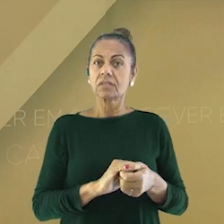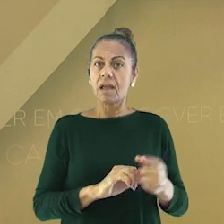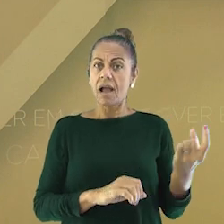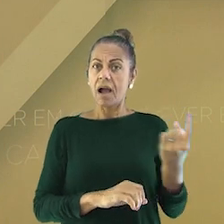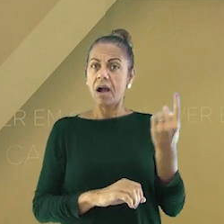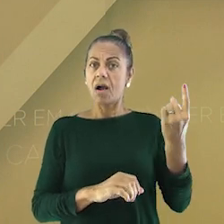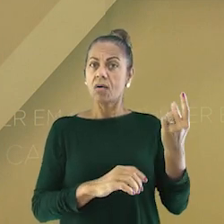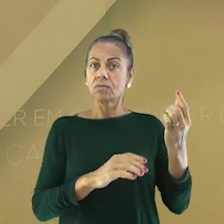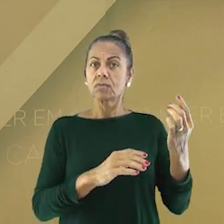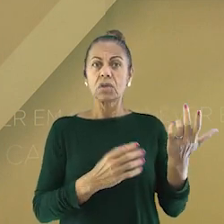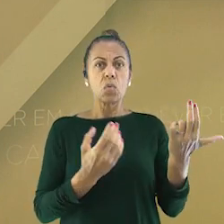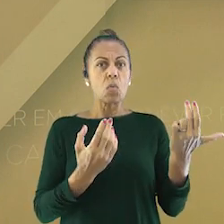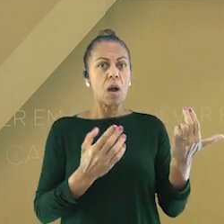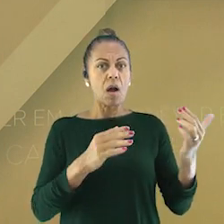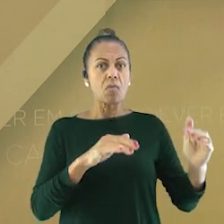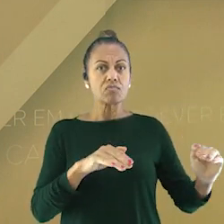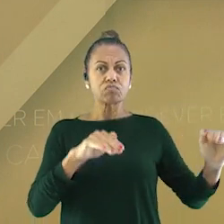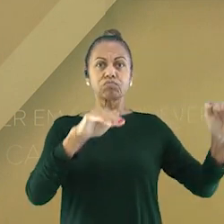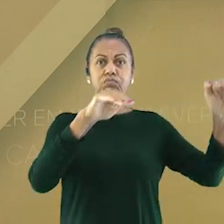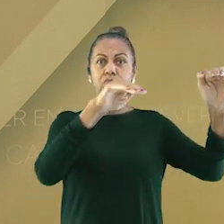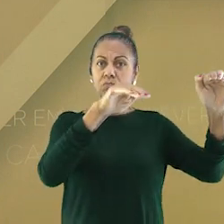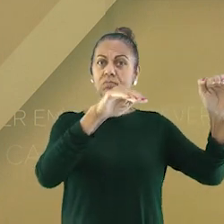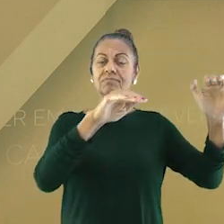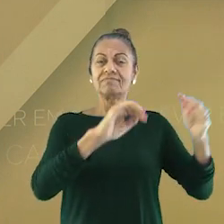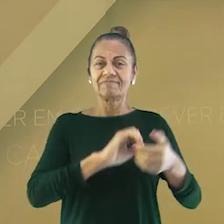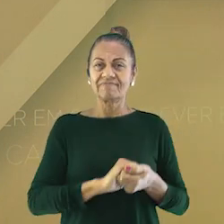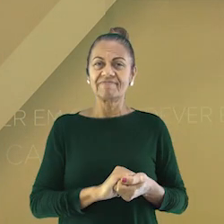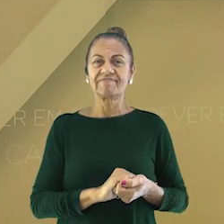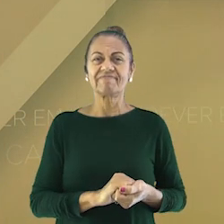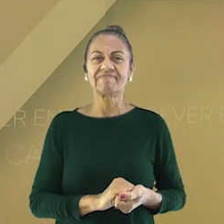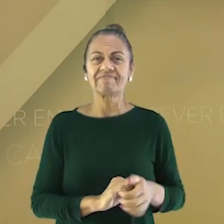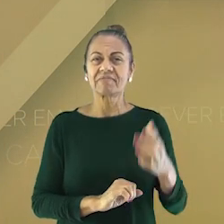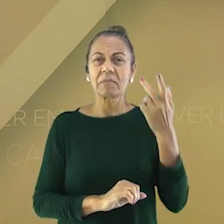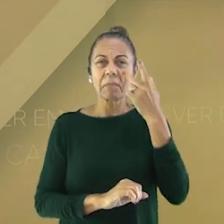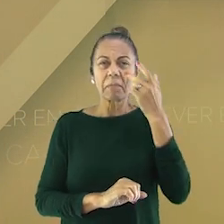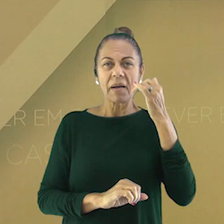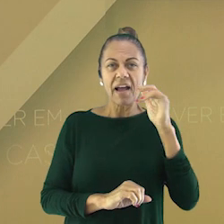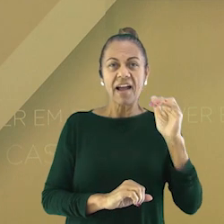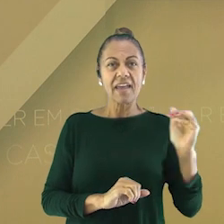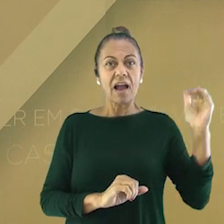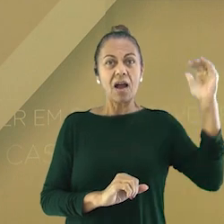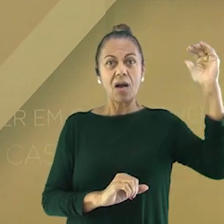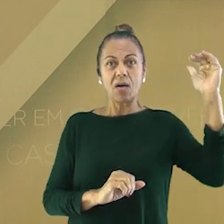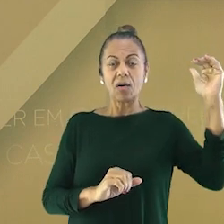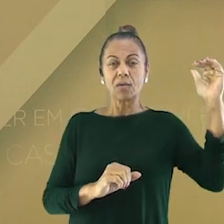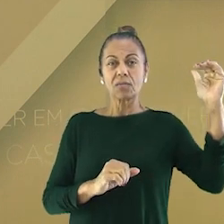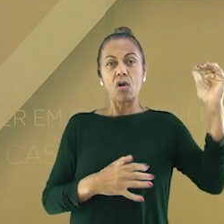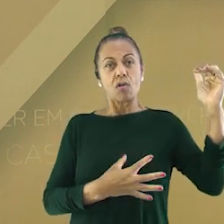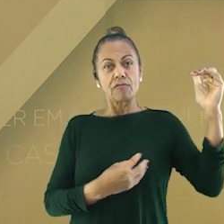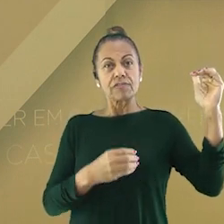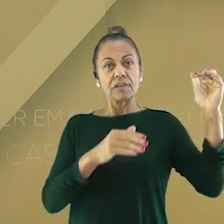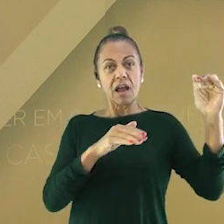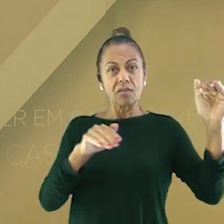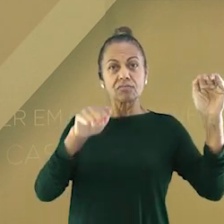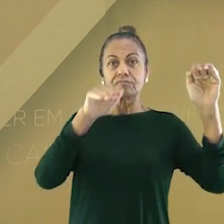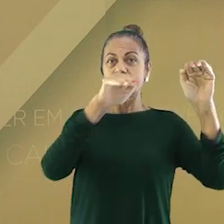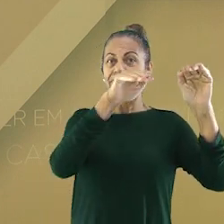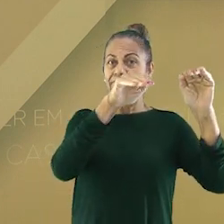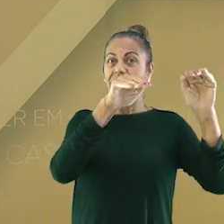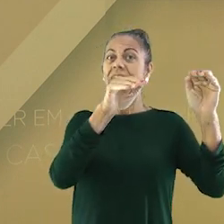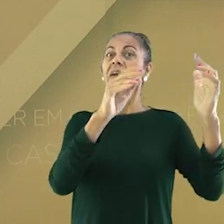his father. Brian é tão alto quanto o pai dele. Usamos as plus adjective plus